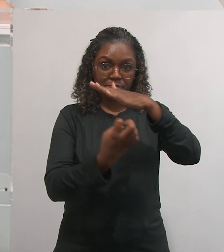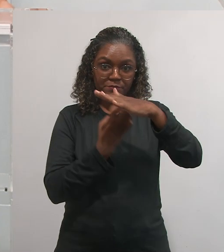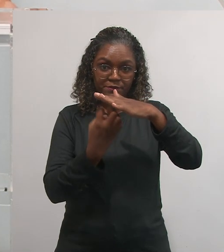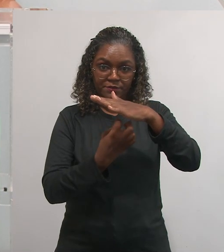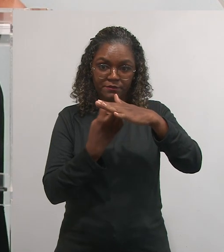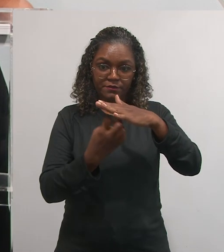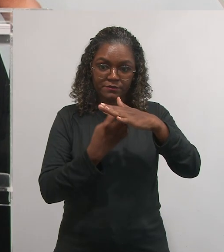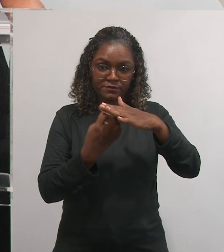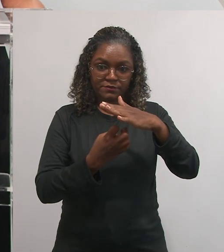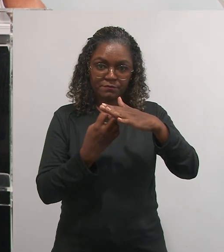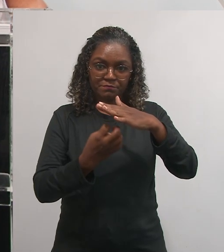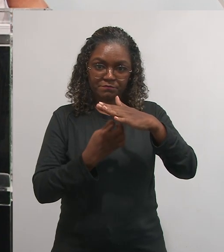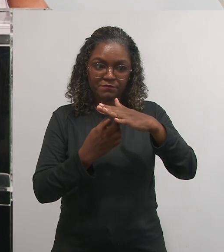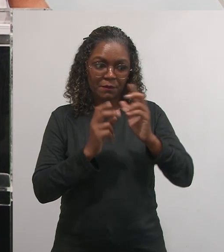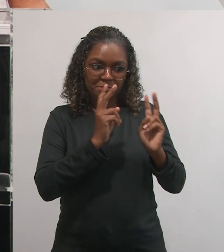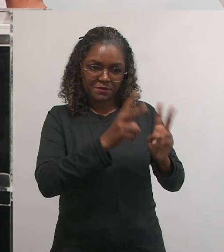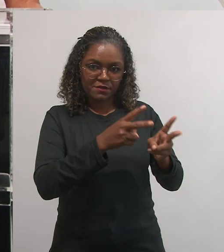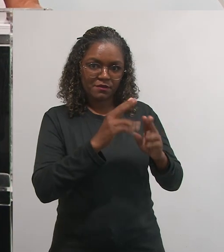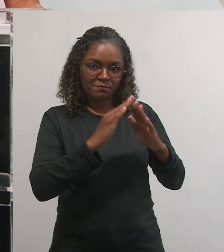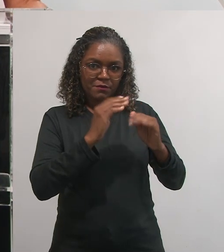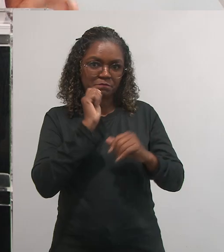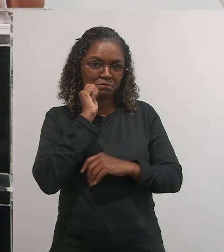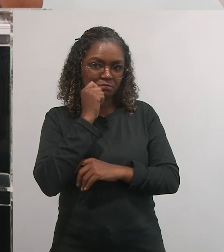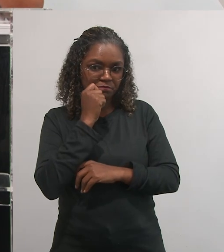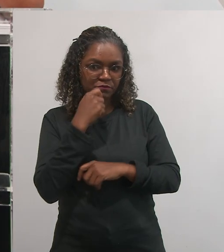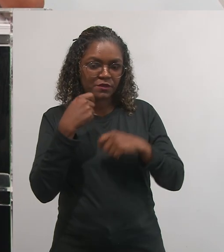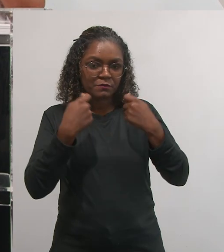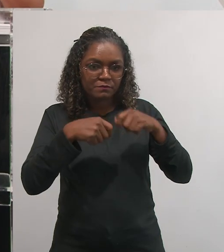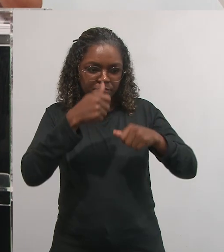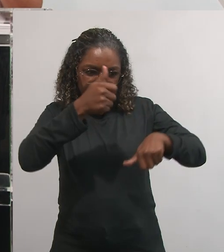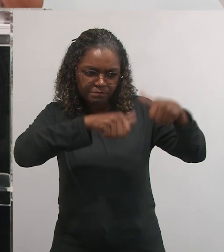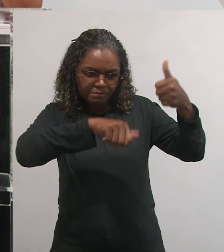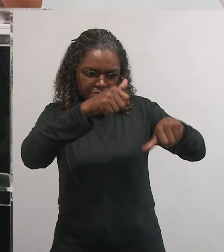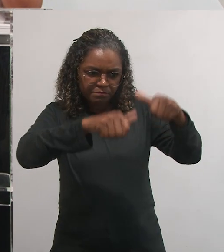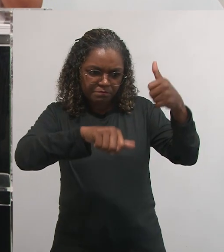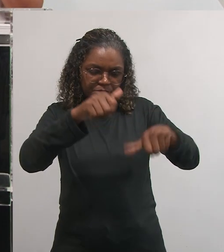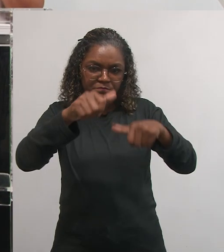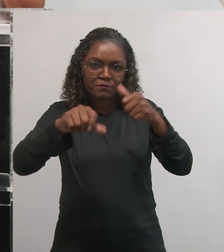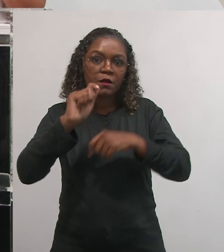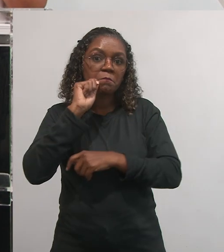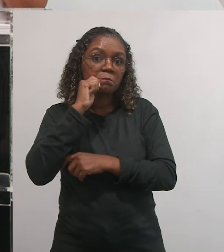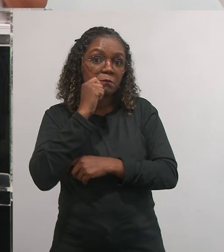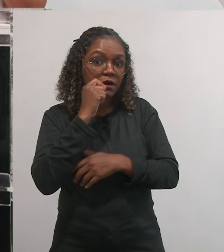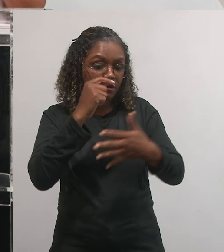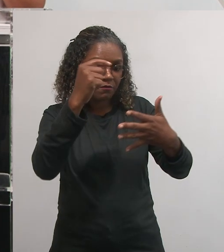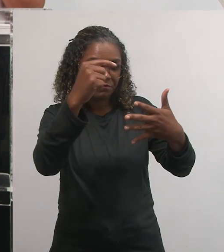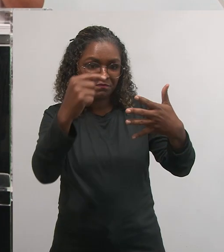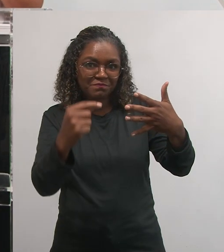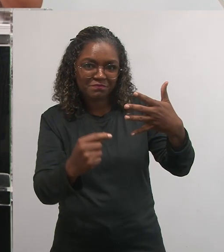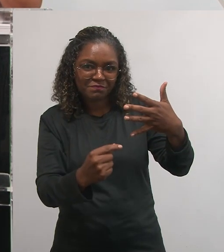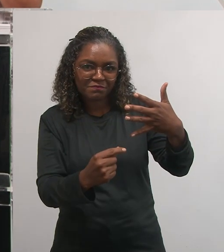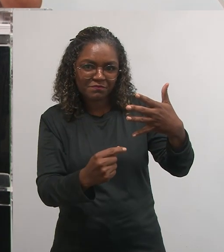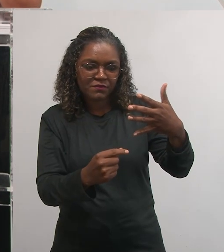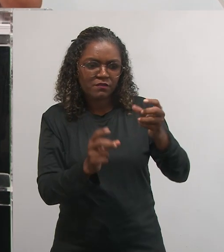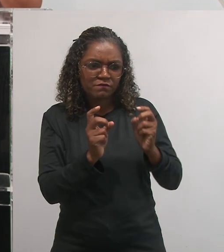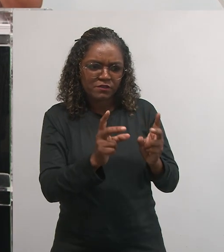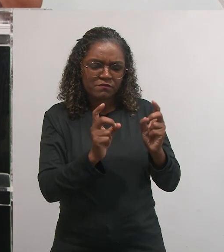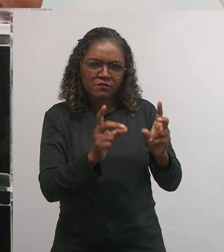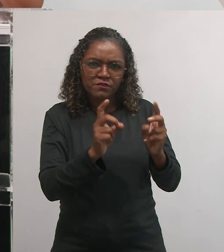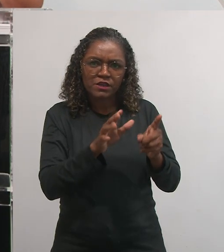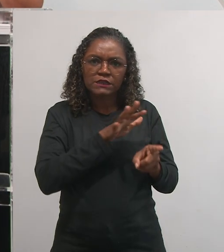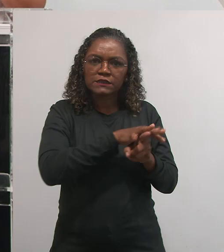empresa precisa essa padaria partindo da análise dos cinco produtos e que tem maior